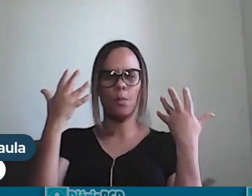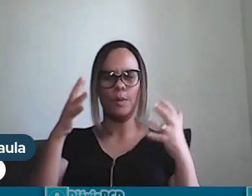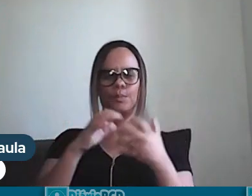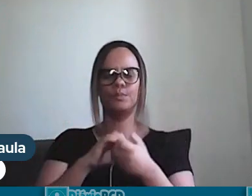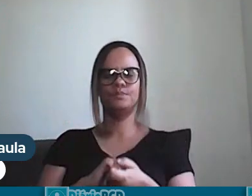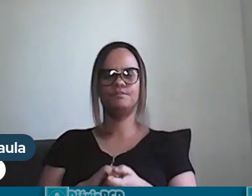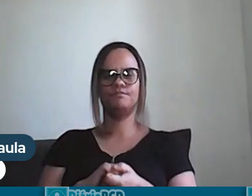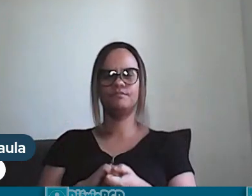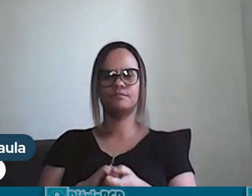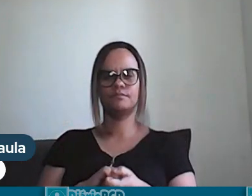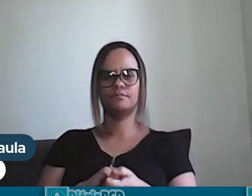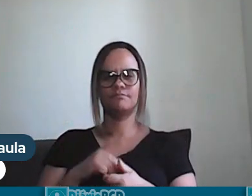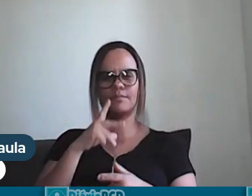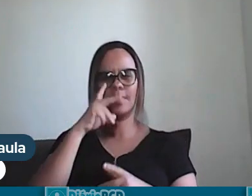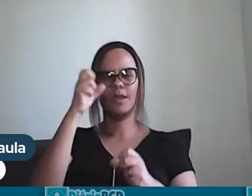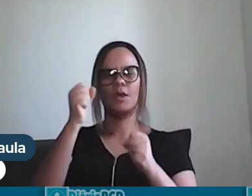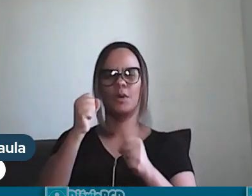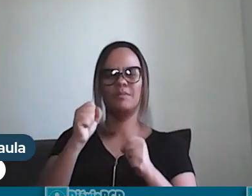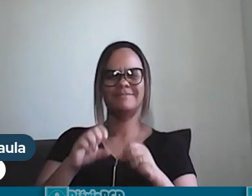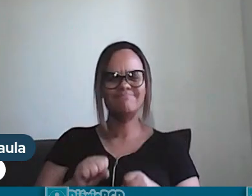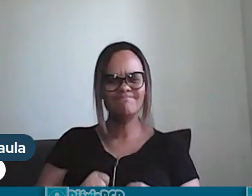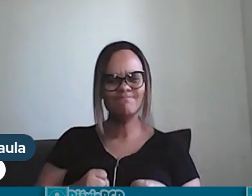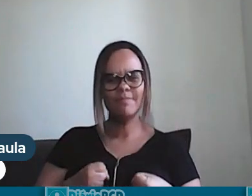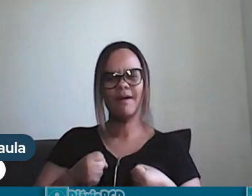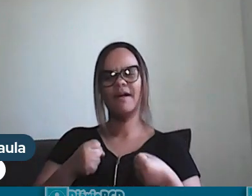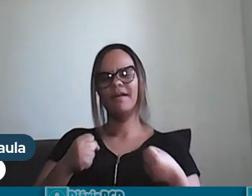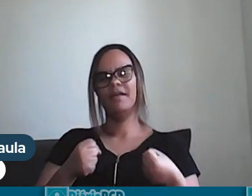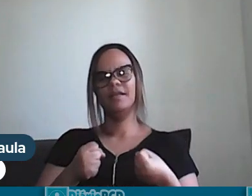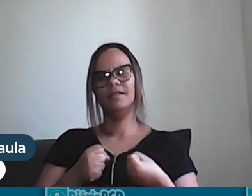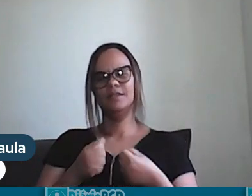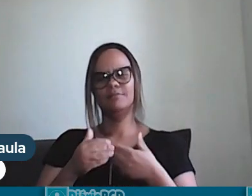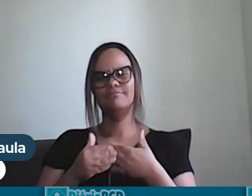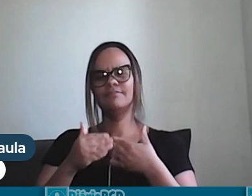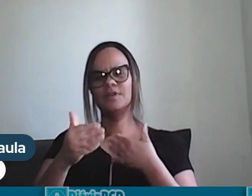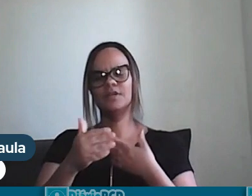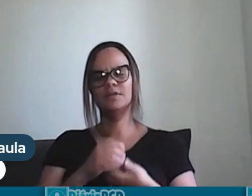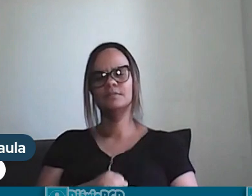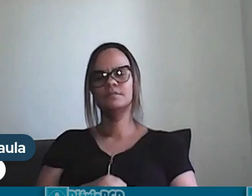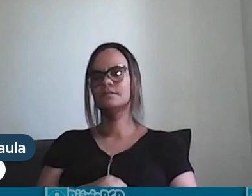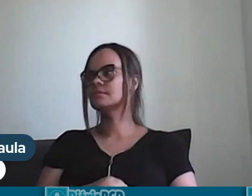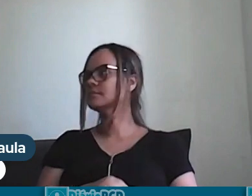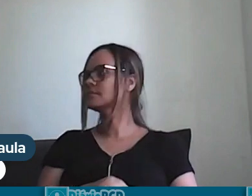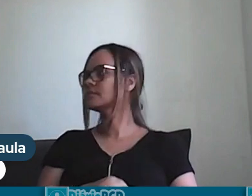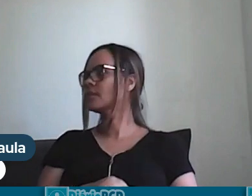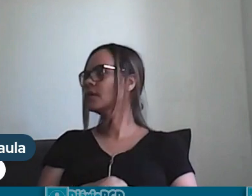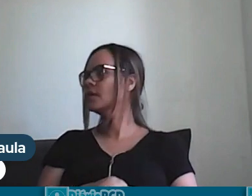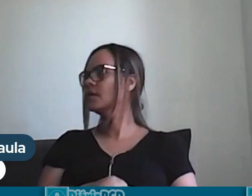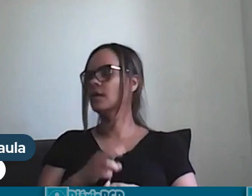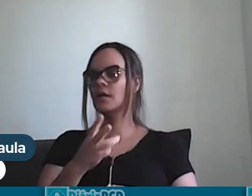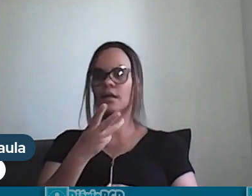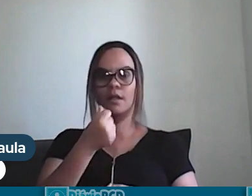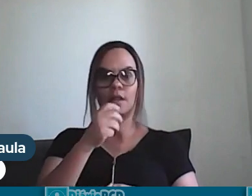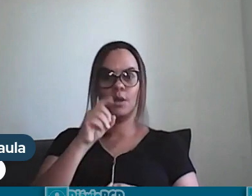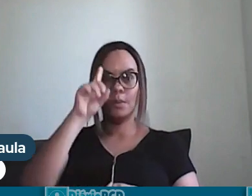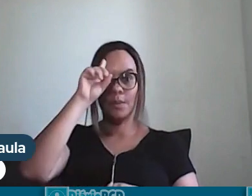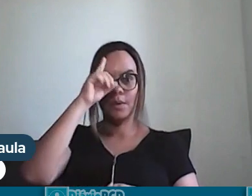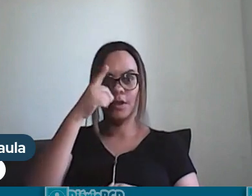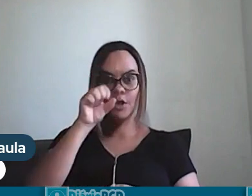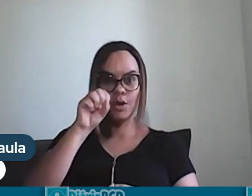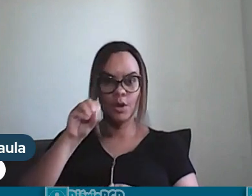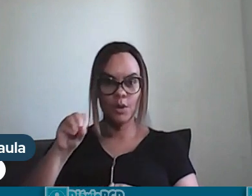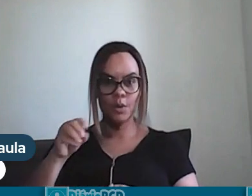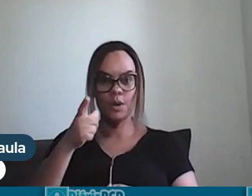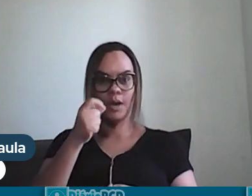e muita força, muita energia e toque em frente, doutora, para que esses 360 dias caia para 180,